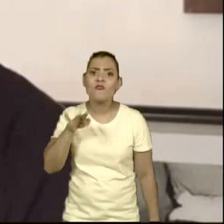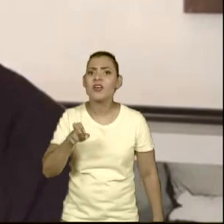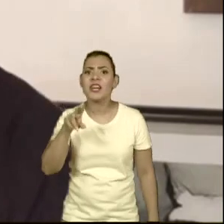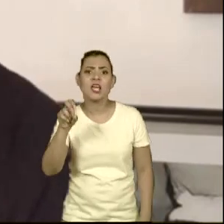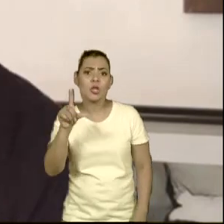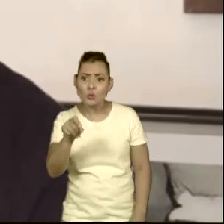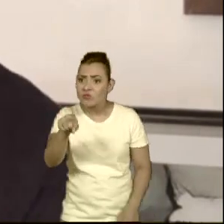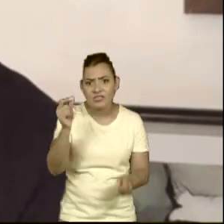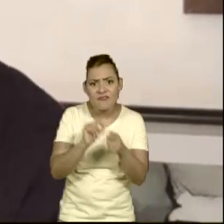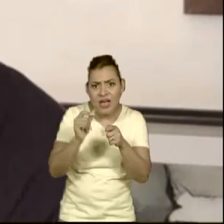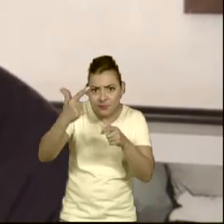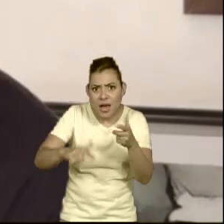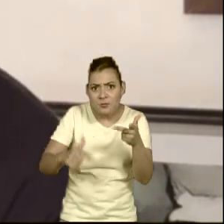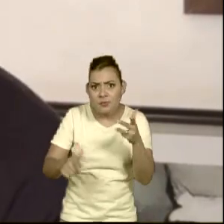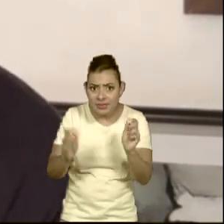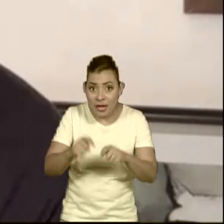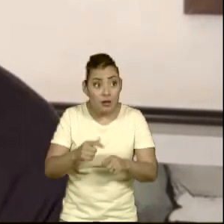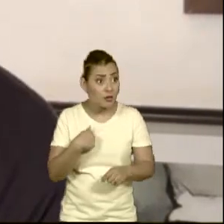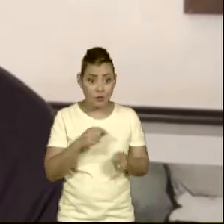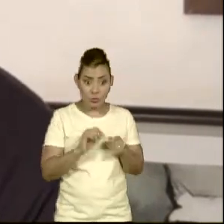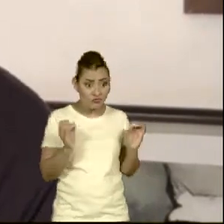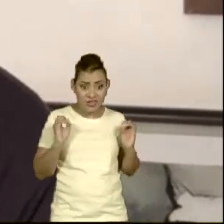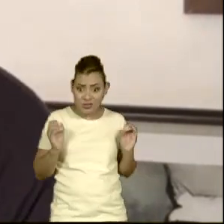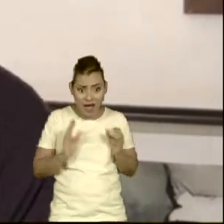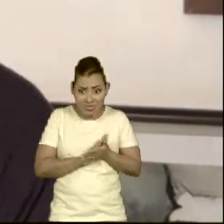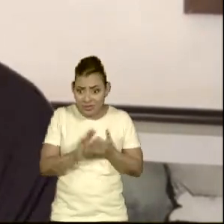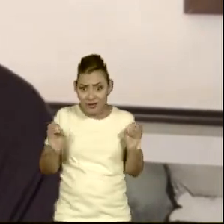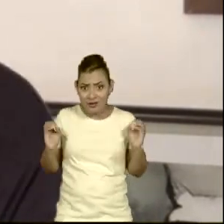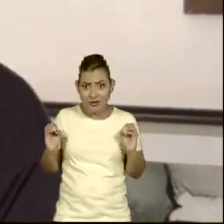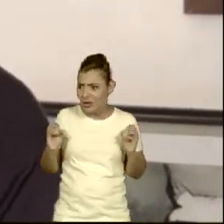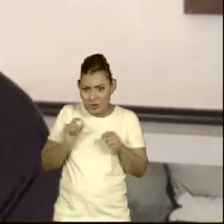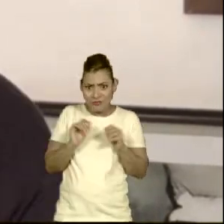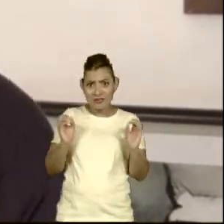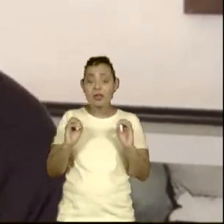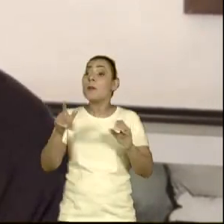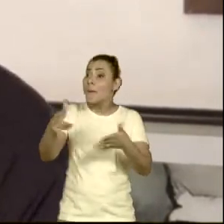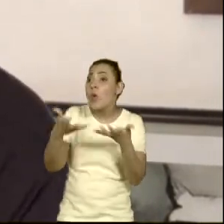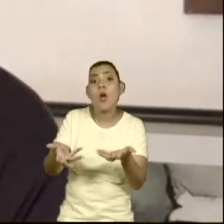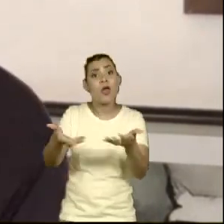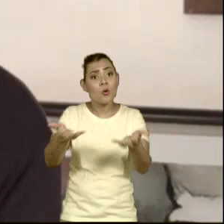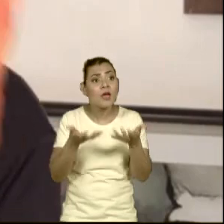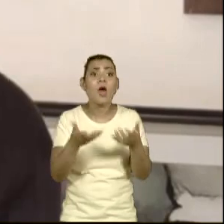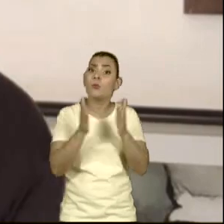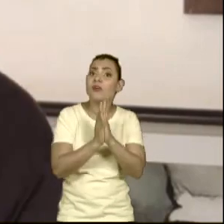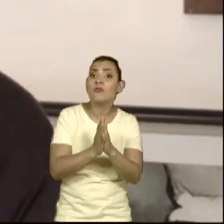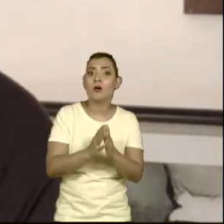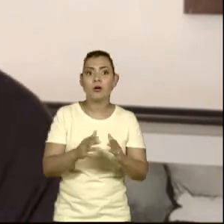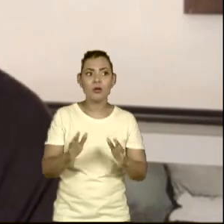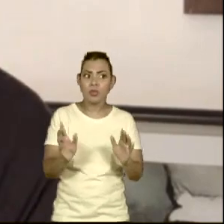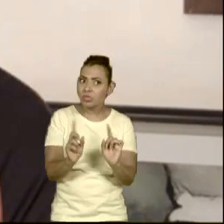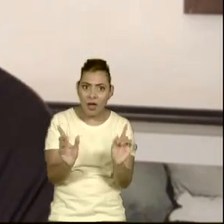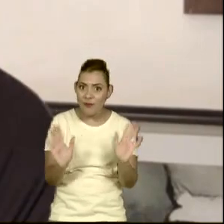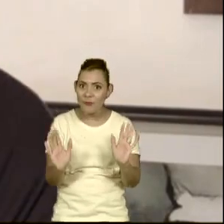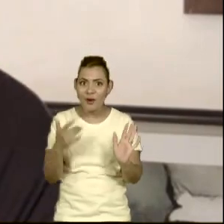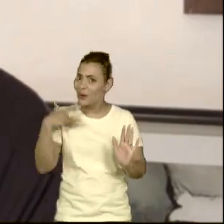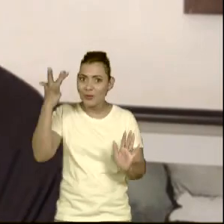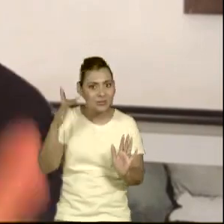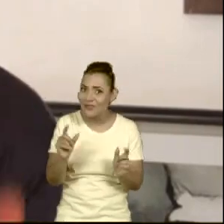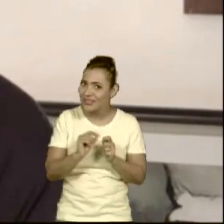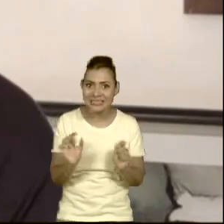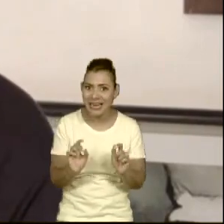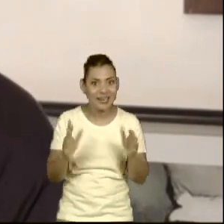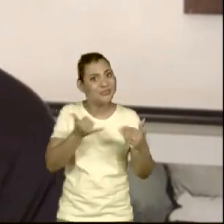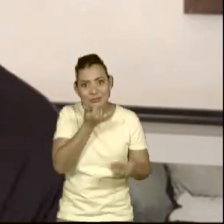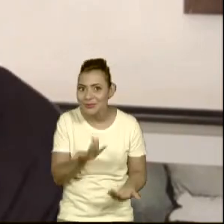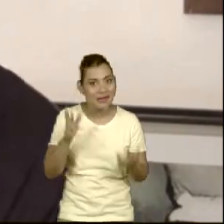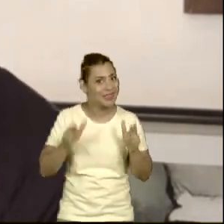você faz bonecos, não sei o eu falei, cara, eu não faço boneco, eu não faço nada, e todo mundo, não, porque eu quero um boneco, quero encomendar, não, gente, não sei fazer, não